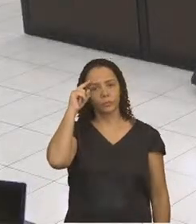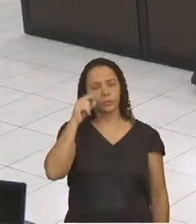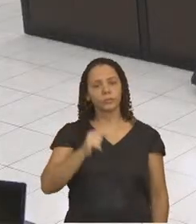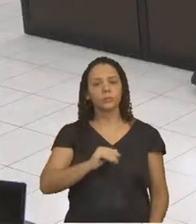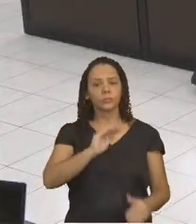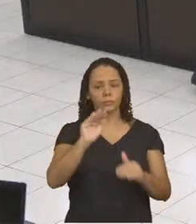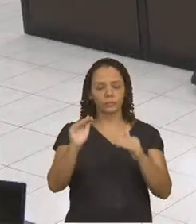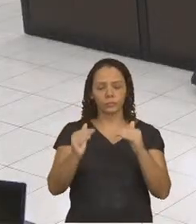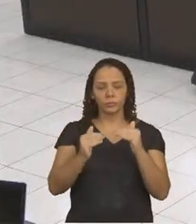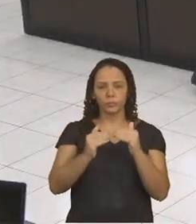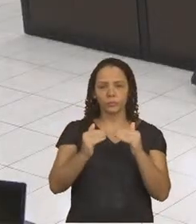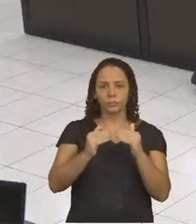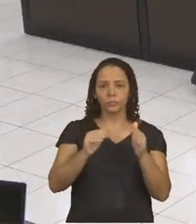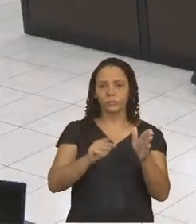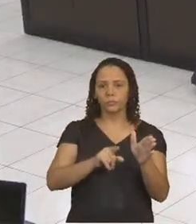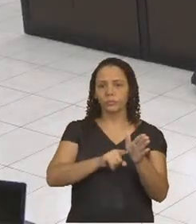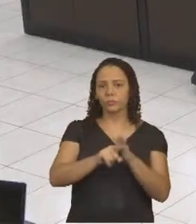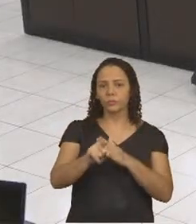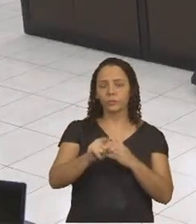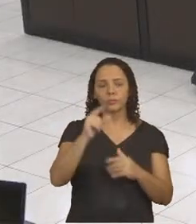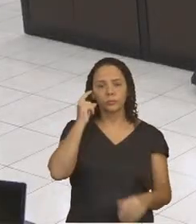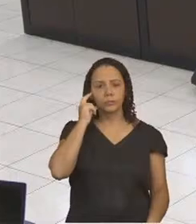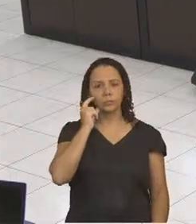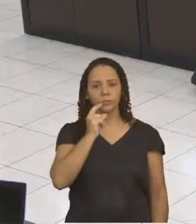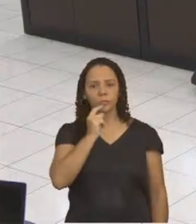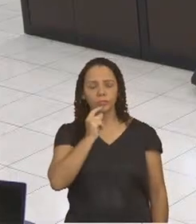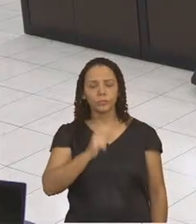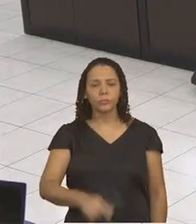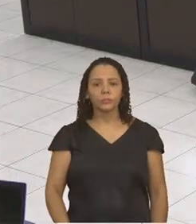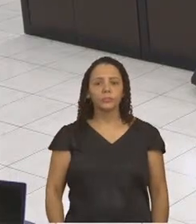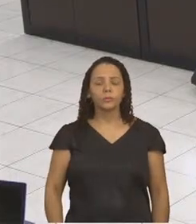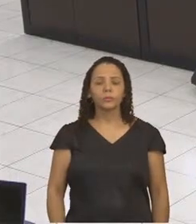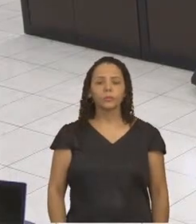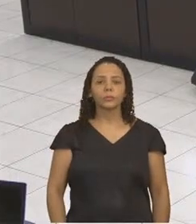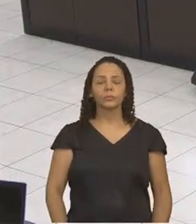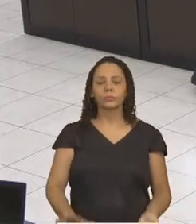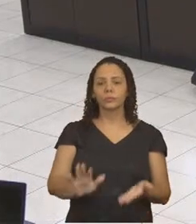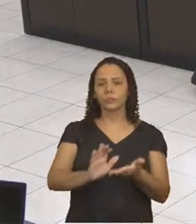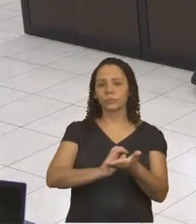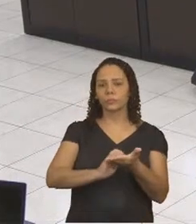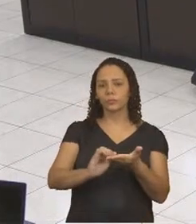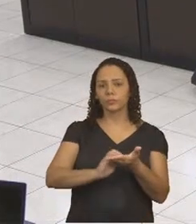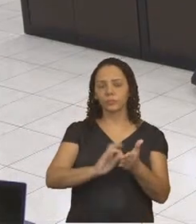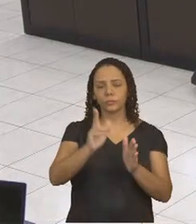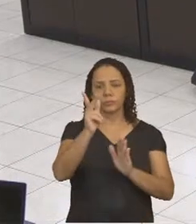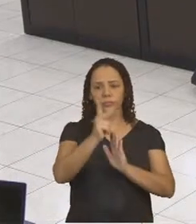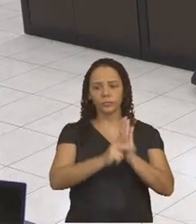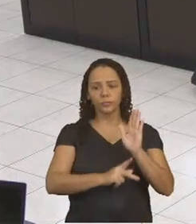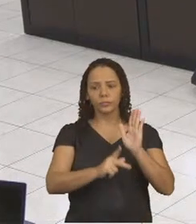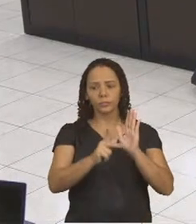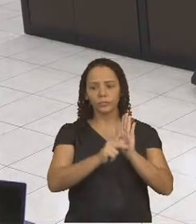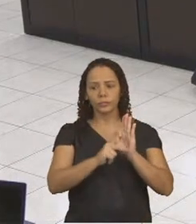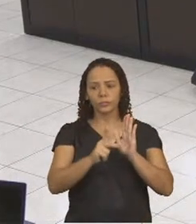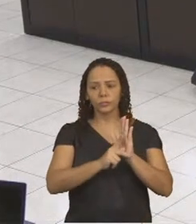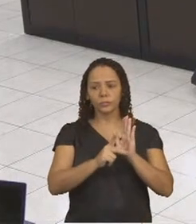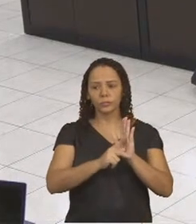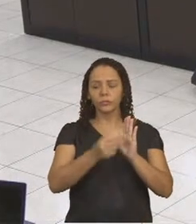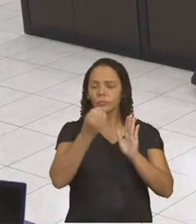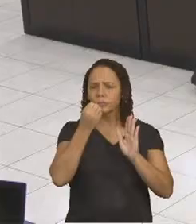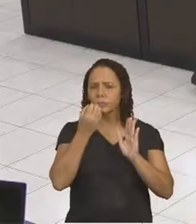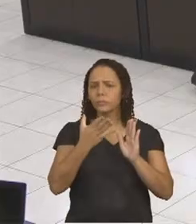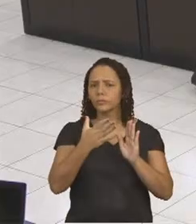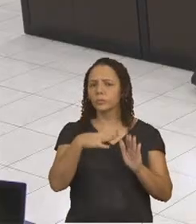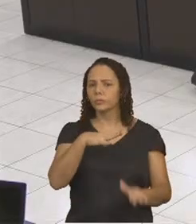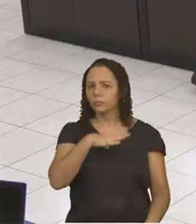Sou favorável. Como vota o vereador Gabriel Belém? Secretária, esse projeto é extremamente benéfico para